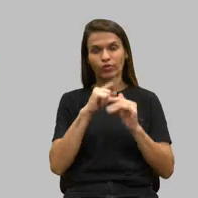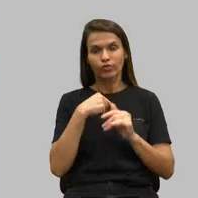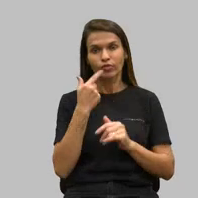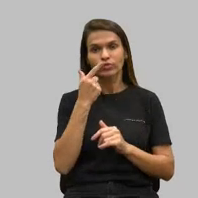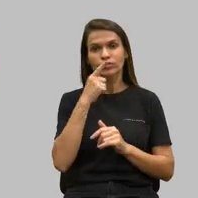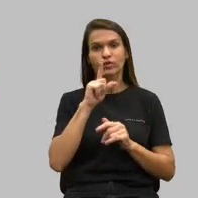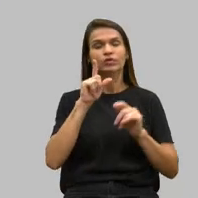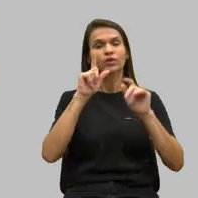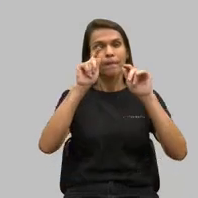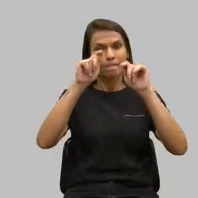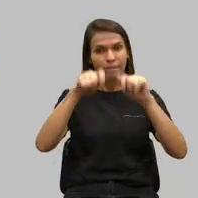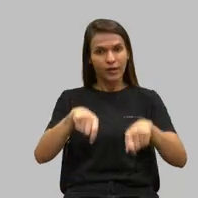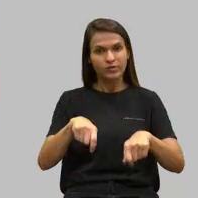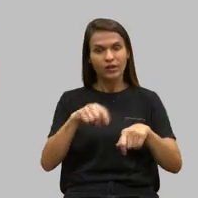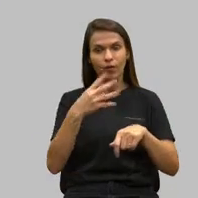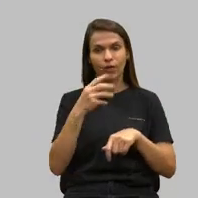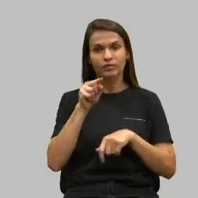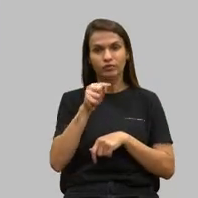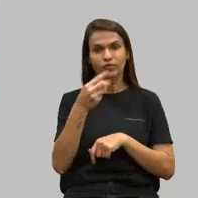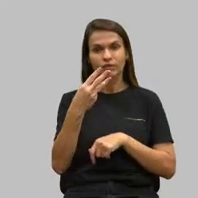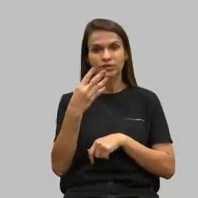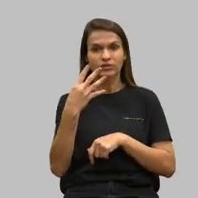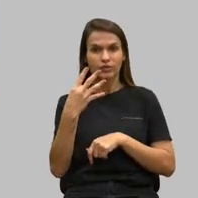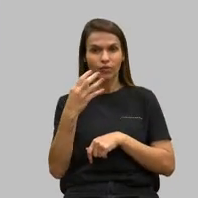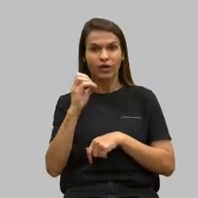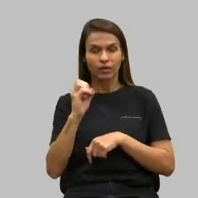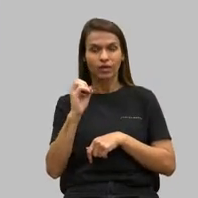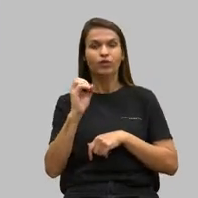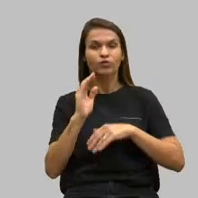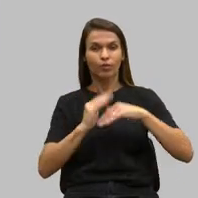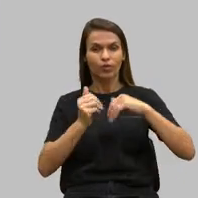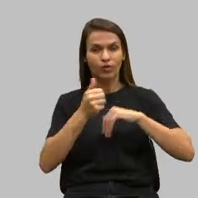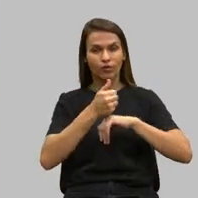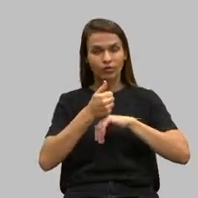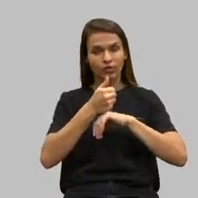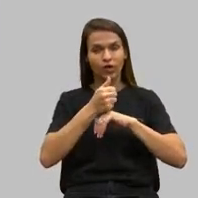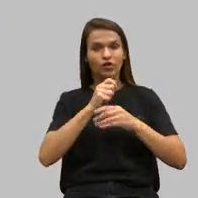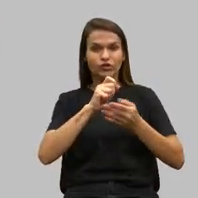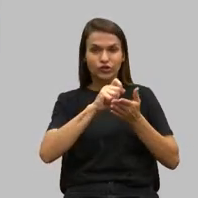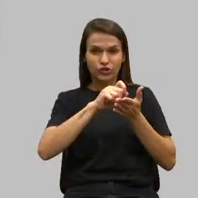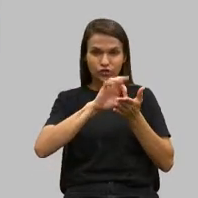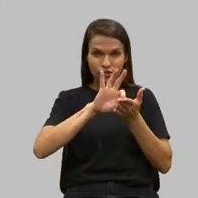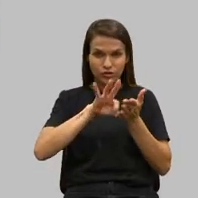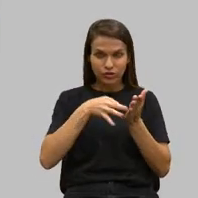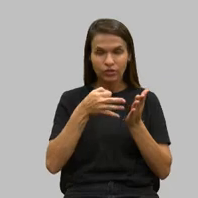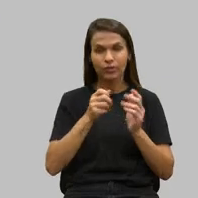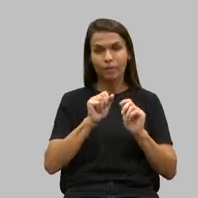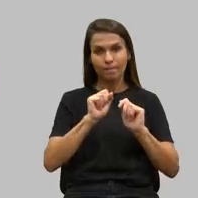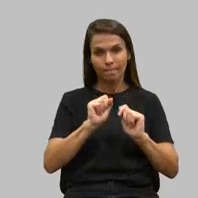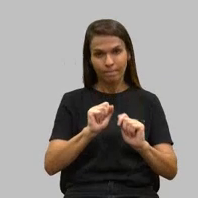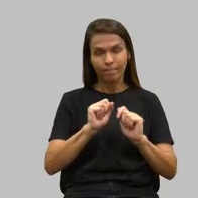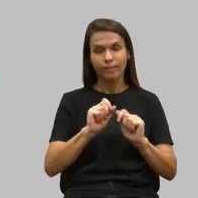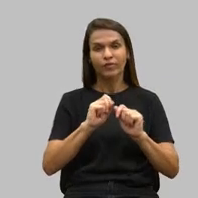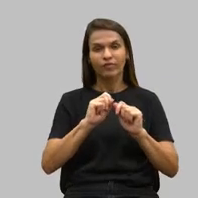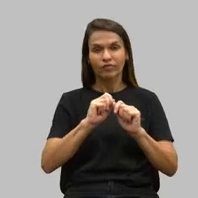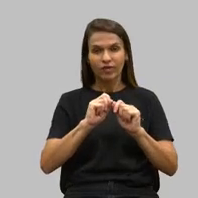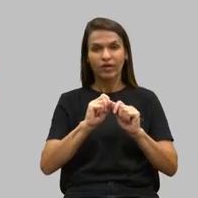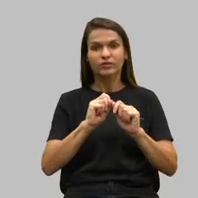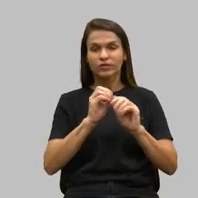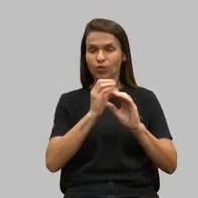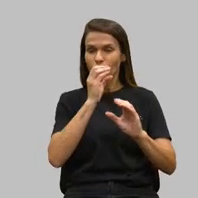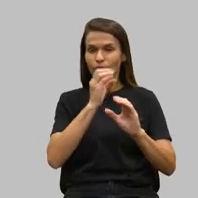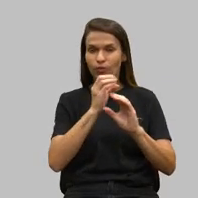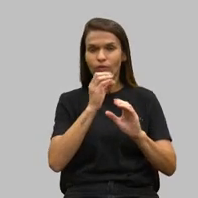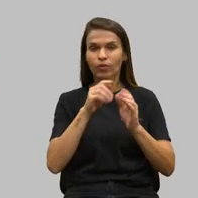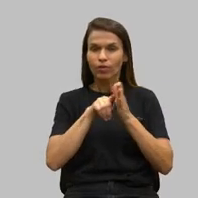capacitar. Então, são 4.340 profissionais inscritos para que eles possam fazer a triagem auditiva